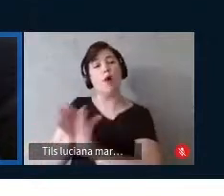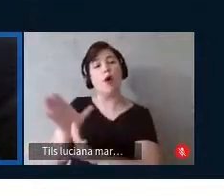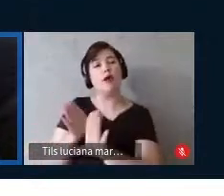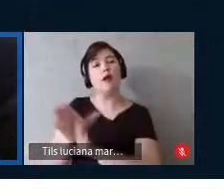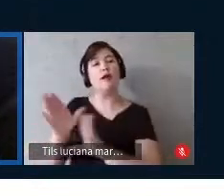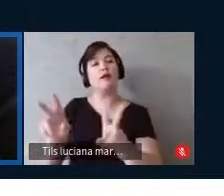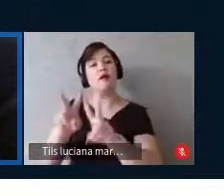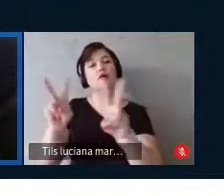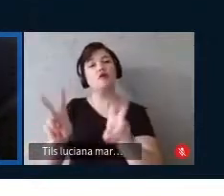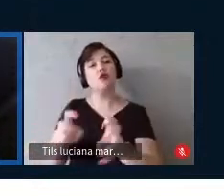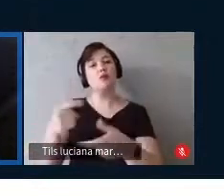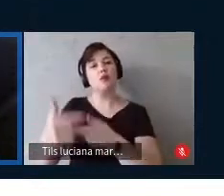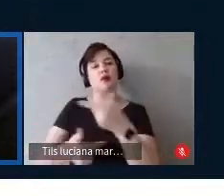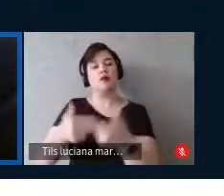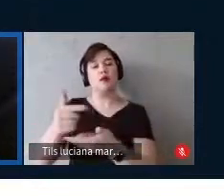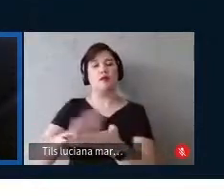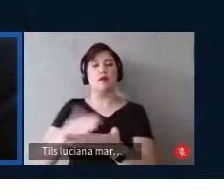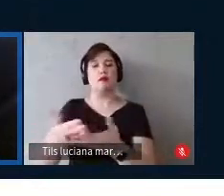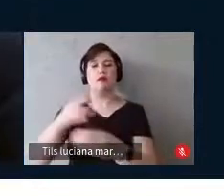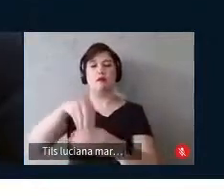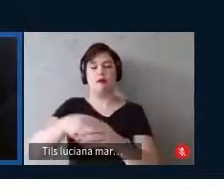orientam esse trabalho dos intérpretes na TV,